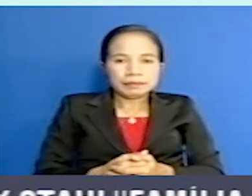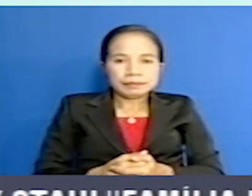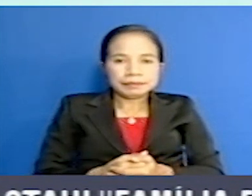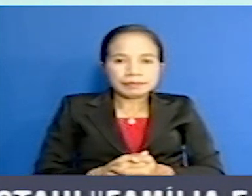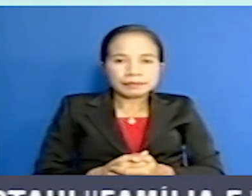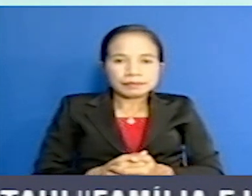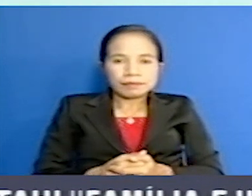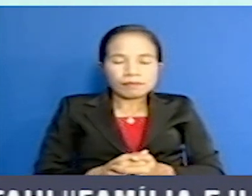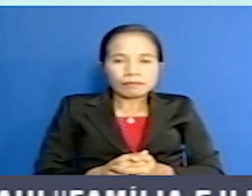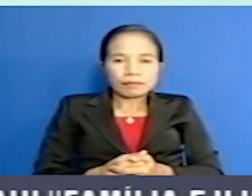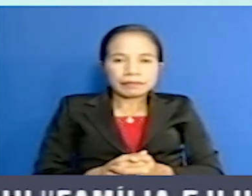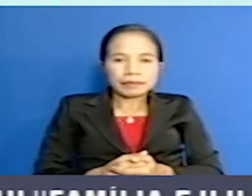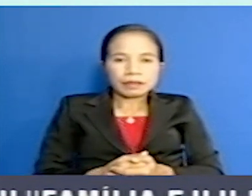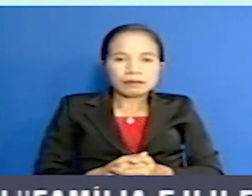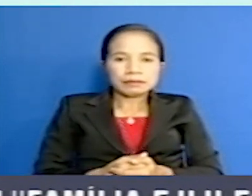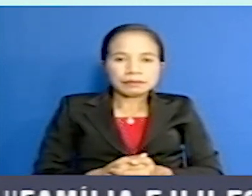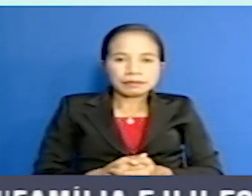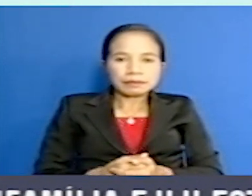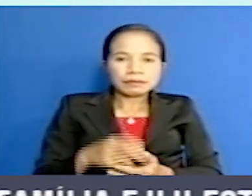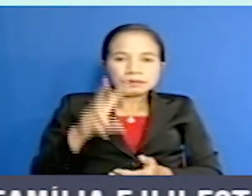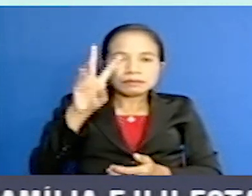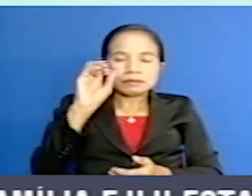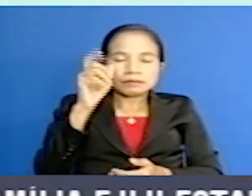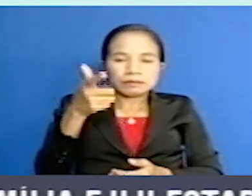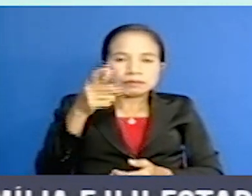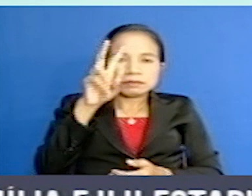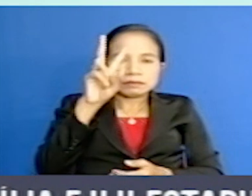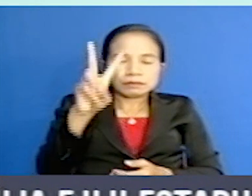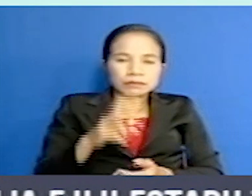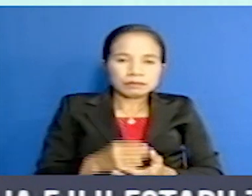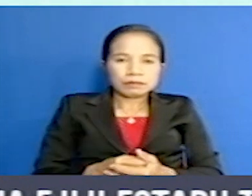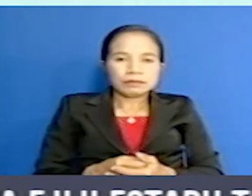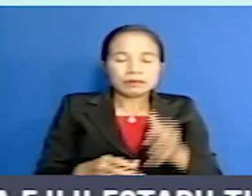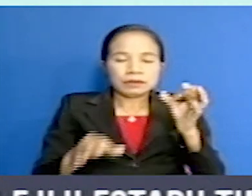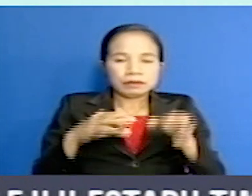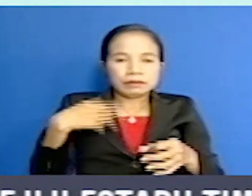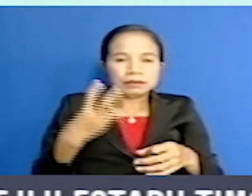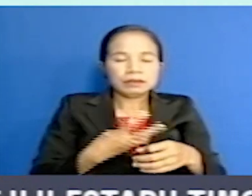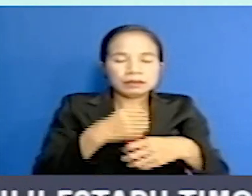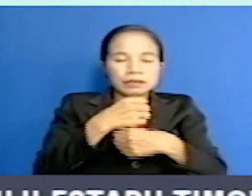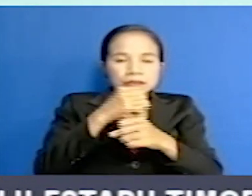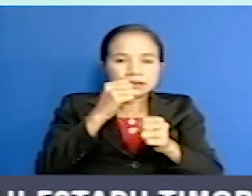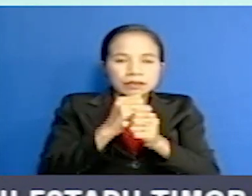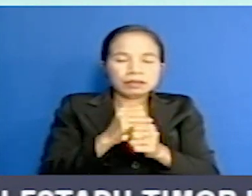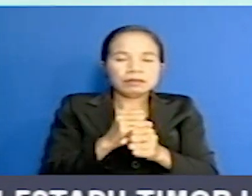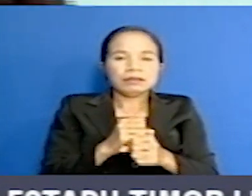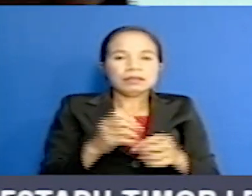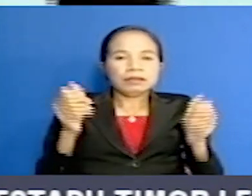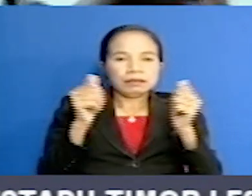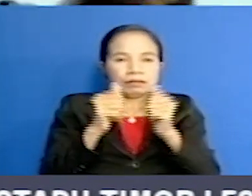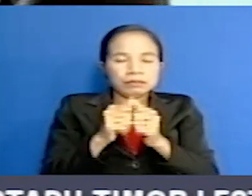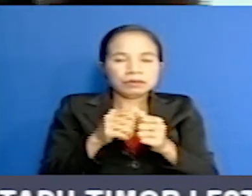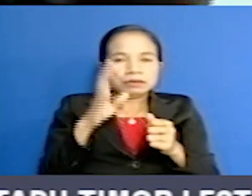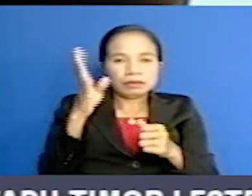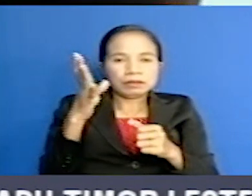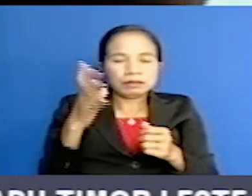uituan i iha 2022 kari kita si halo tamba si rahmoto hat nulu resin ne ba ona